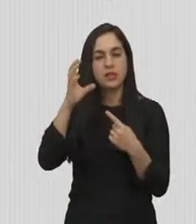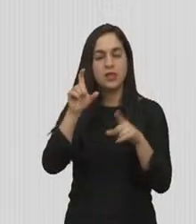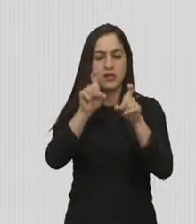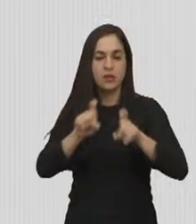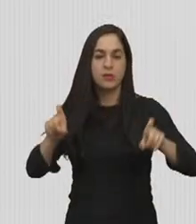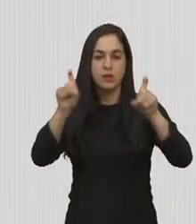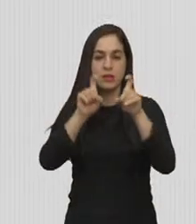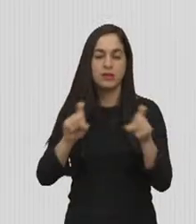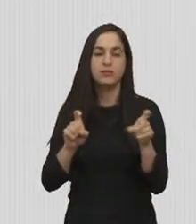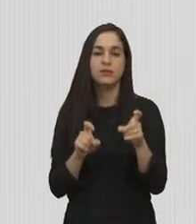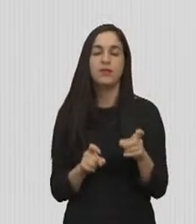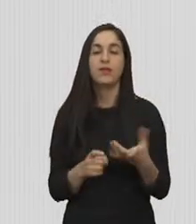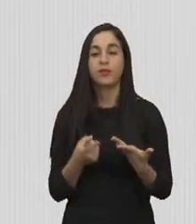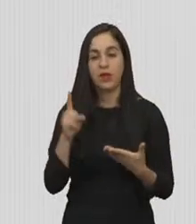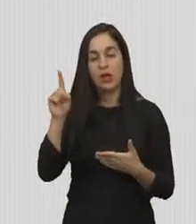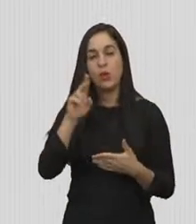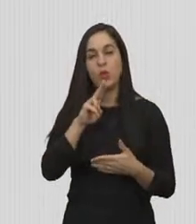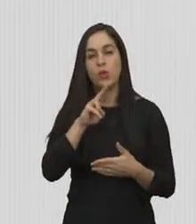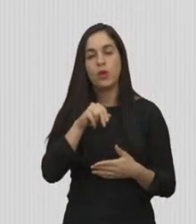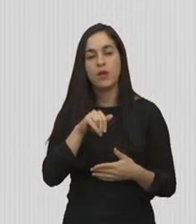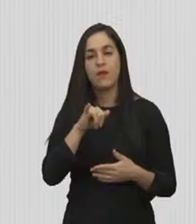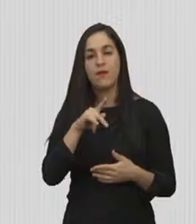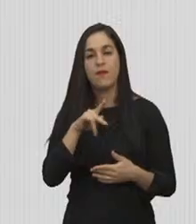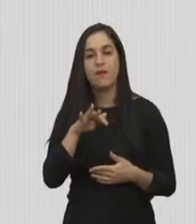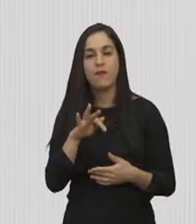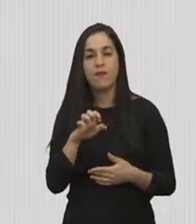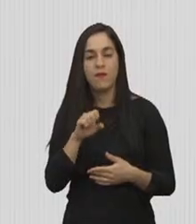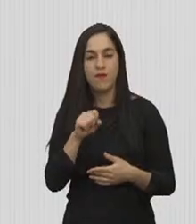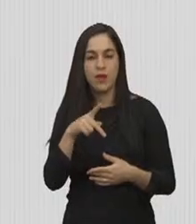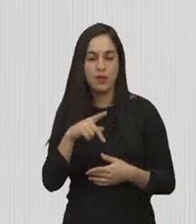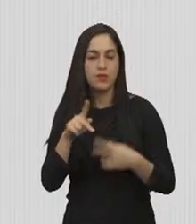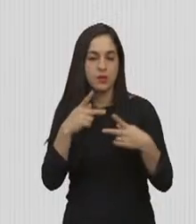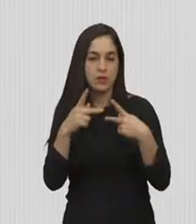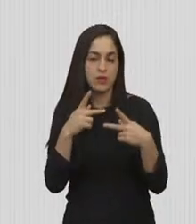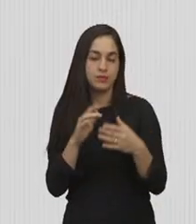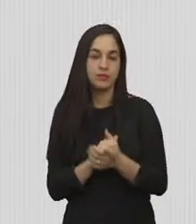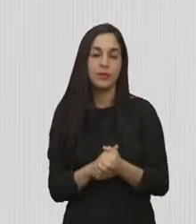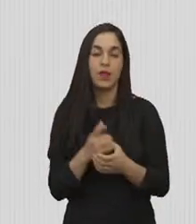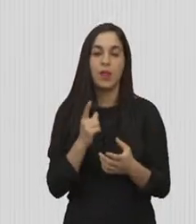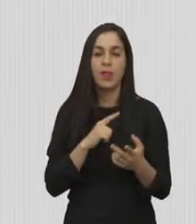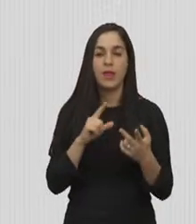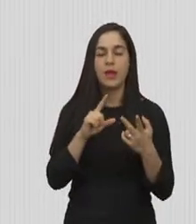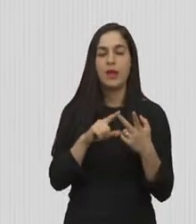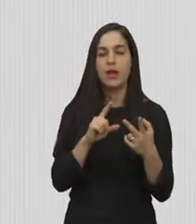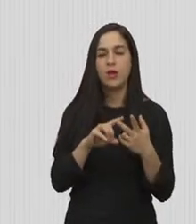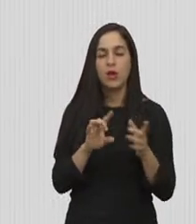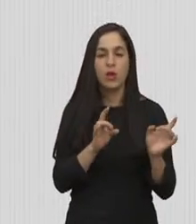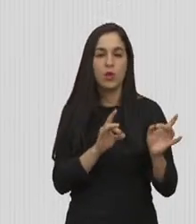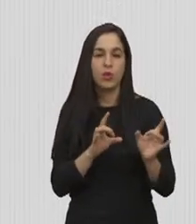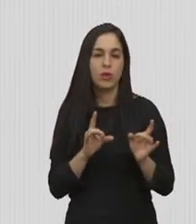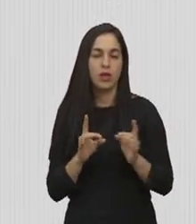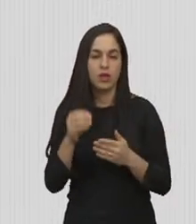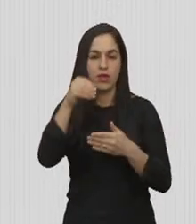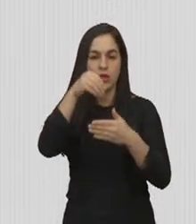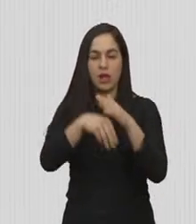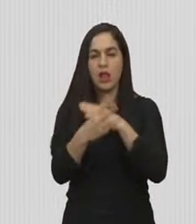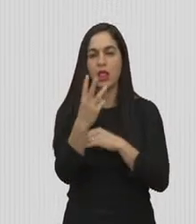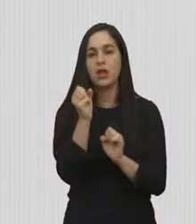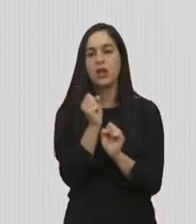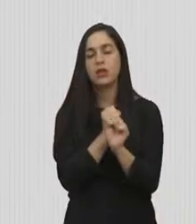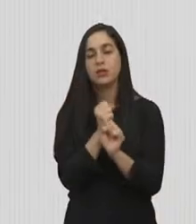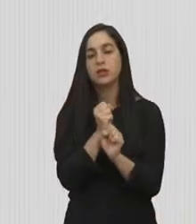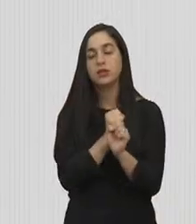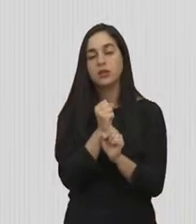de São José. A gente vai manter o técnico integrado de 3 anos, ok? E